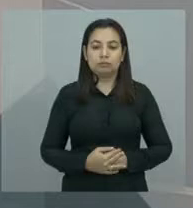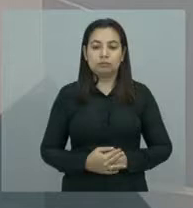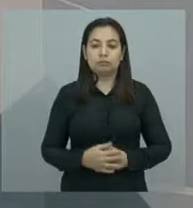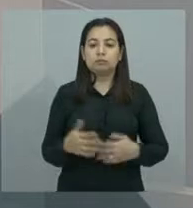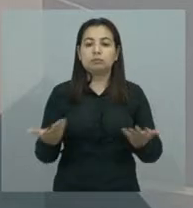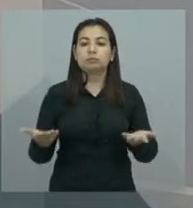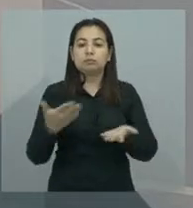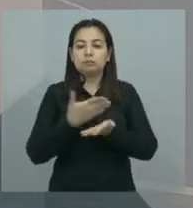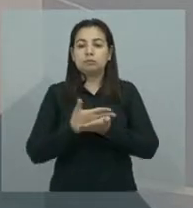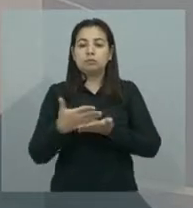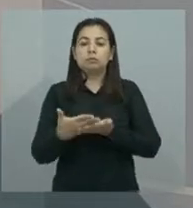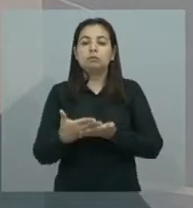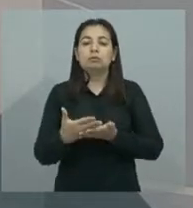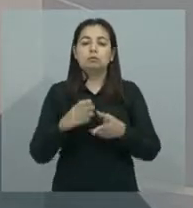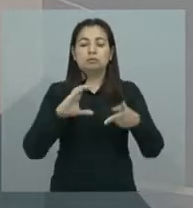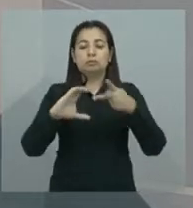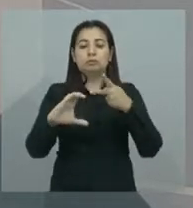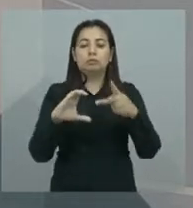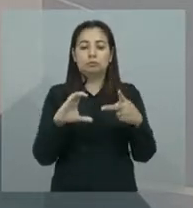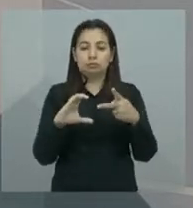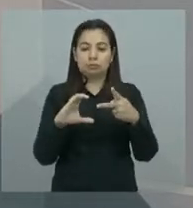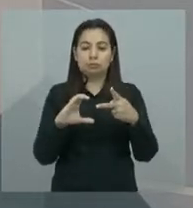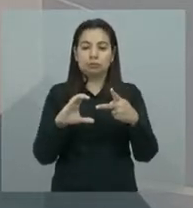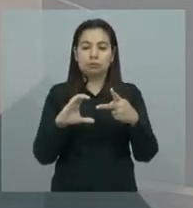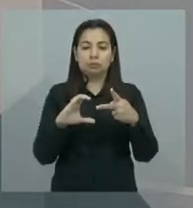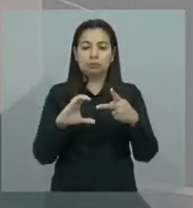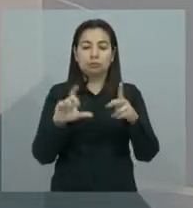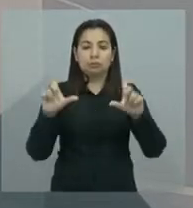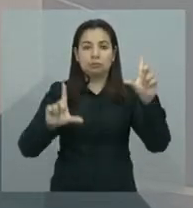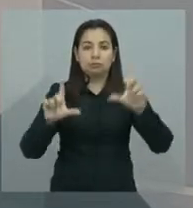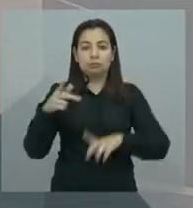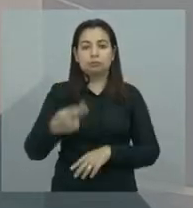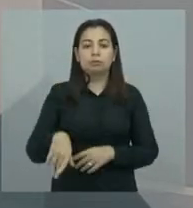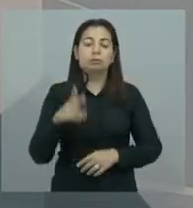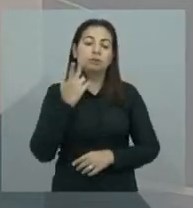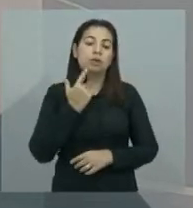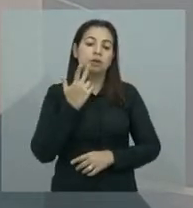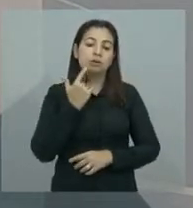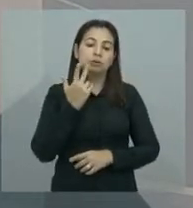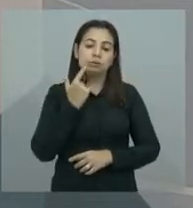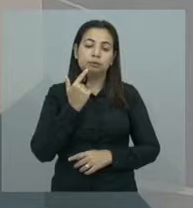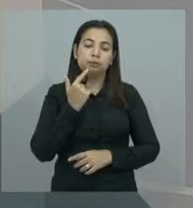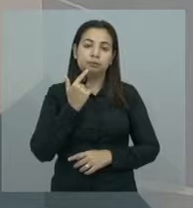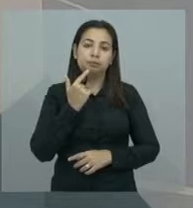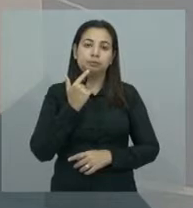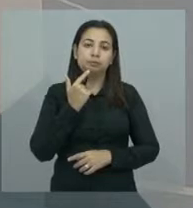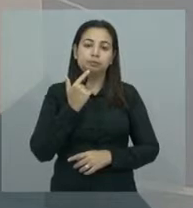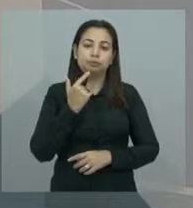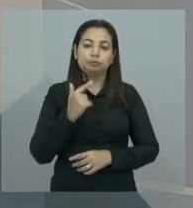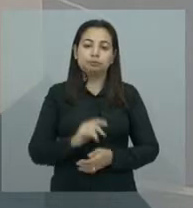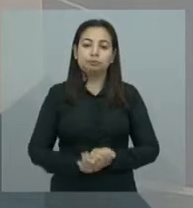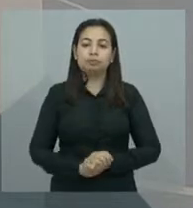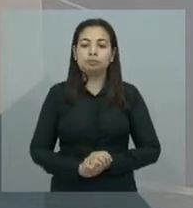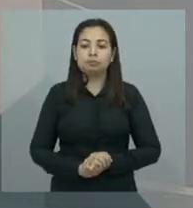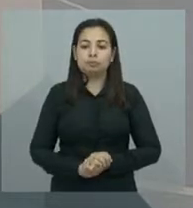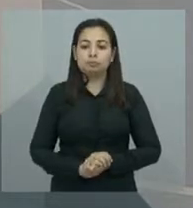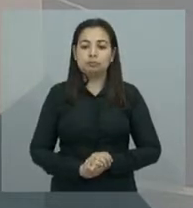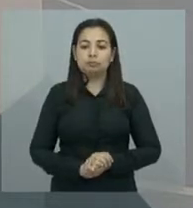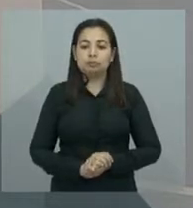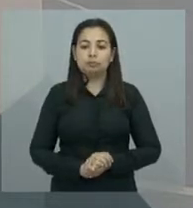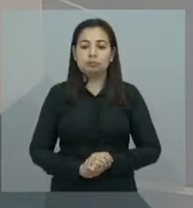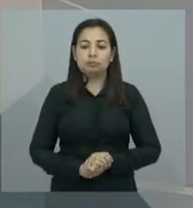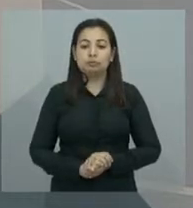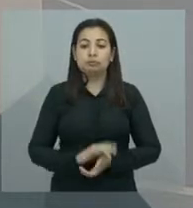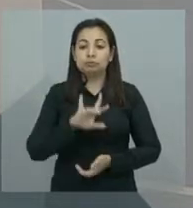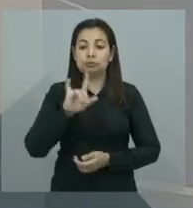Olá, estamos iniciando o plenário da cidade pela TV Fortaleza, emissora da Câmara Municipal. No